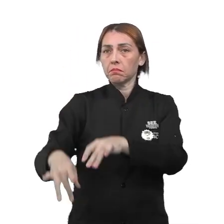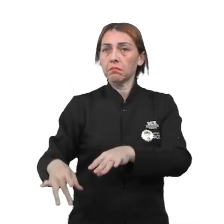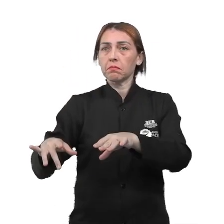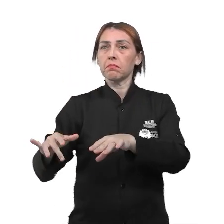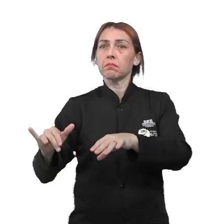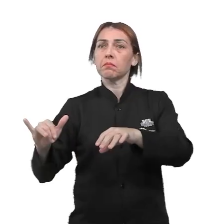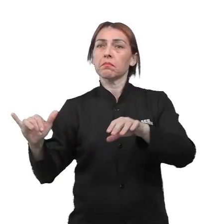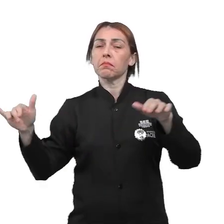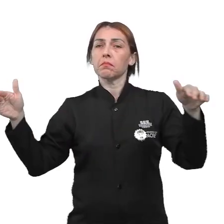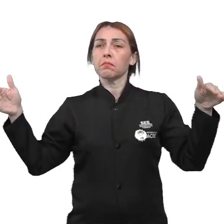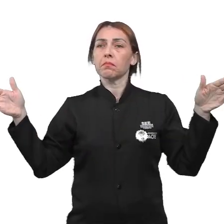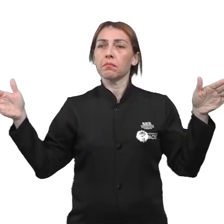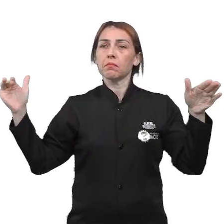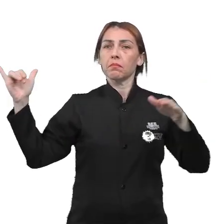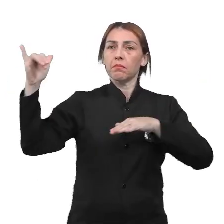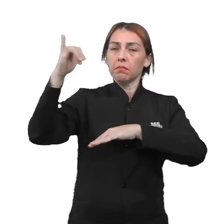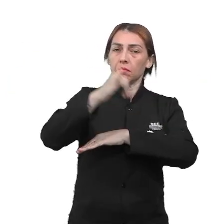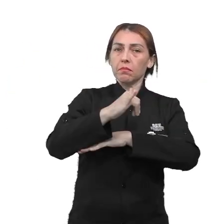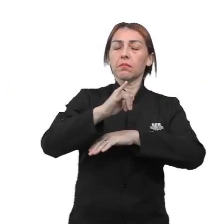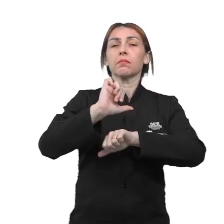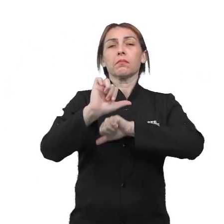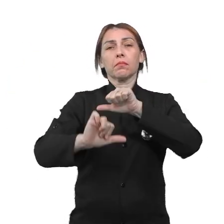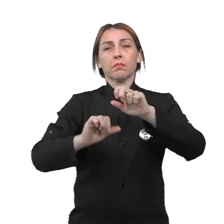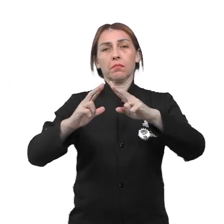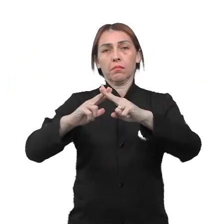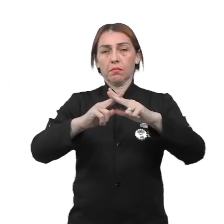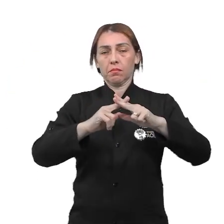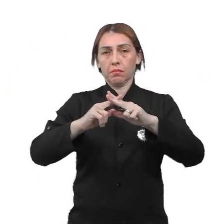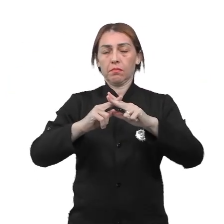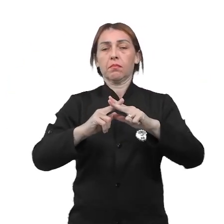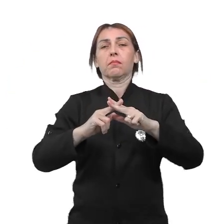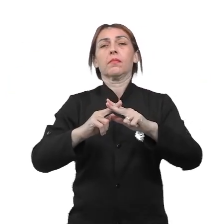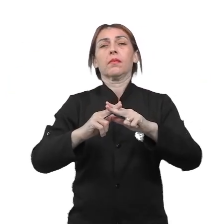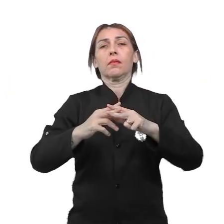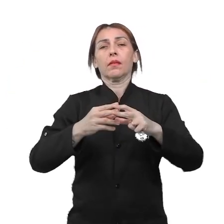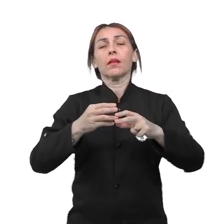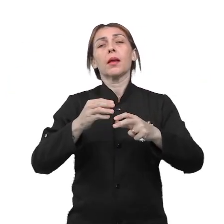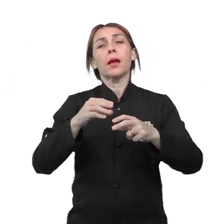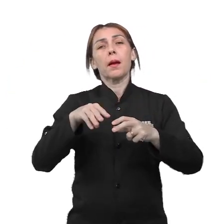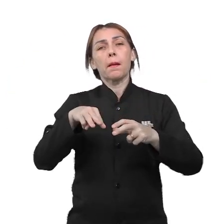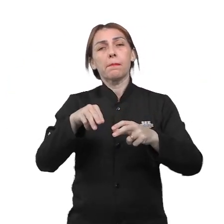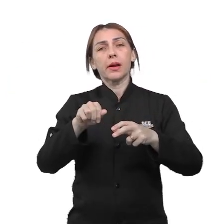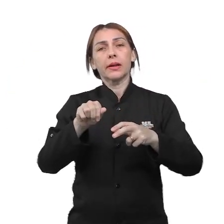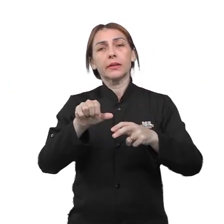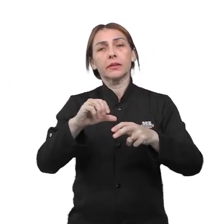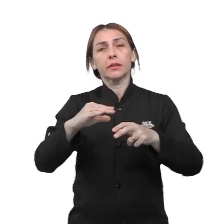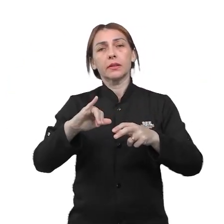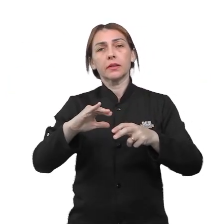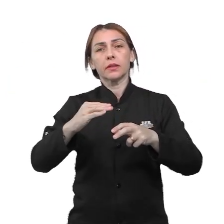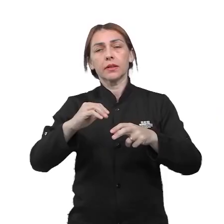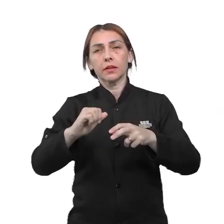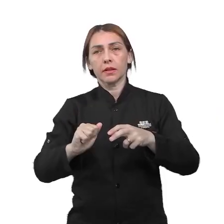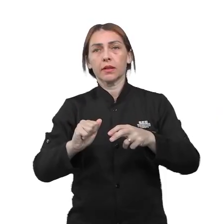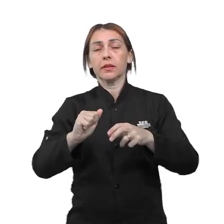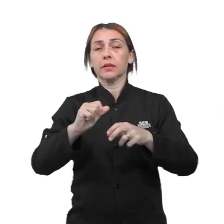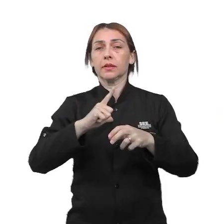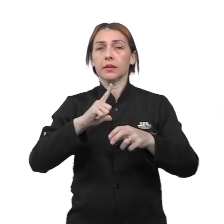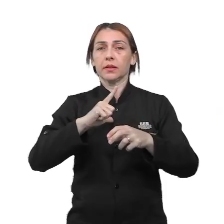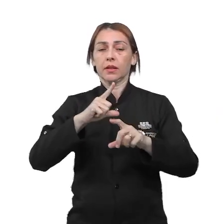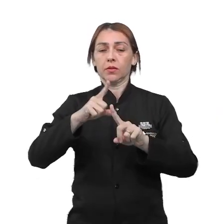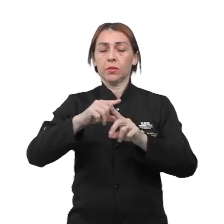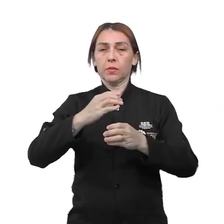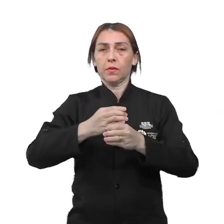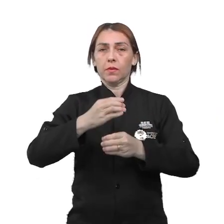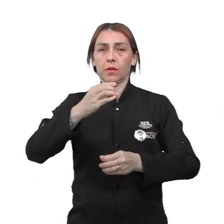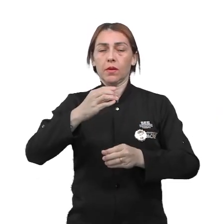aeroportos são recicladas. Uma dessas peças é maciça e tem um formato cilíndrico. Olha a figura que eu tenho aqui, ó. Com a medida do